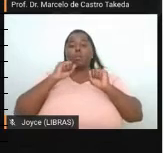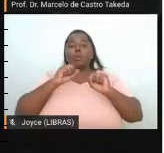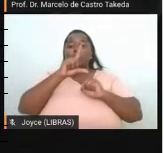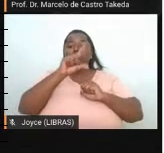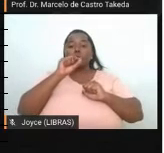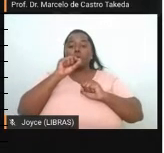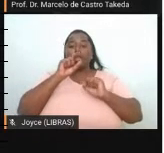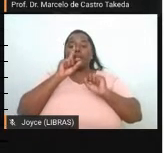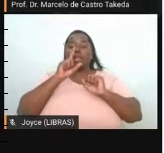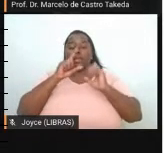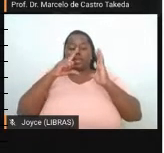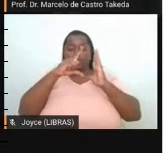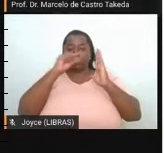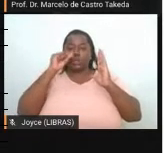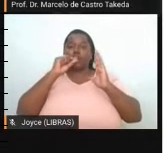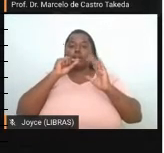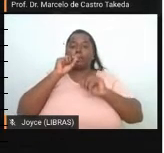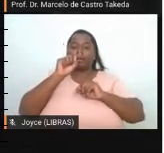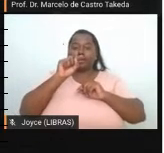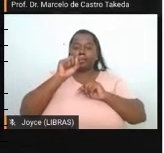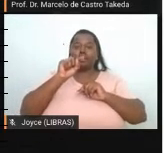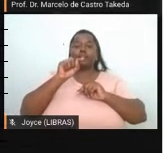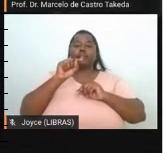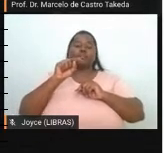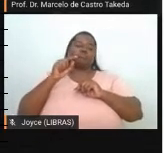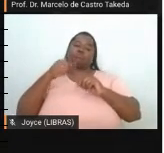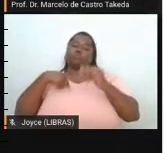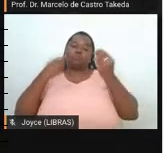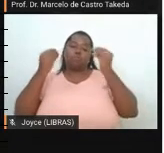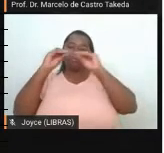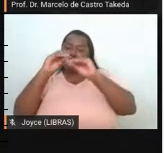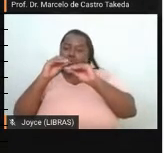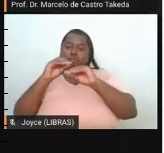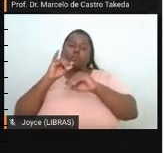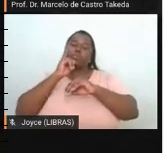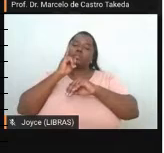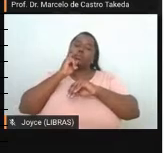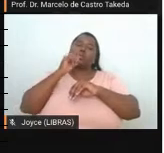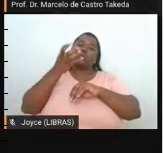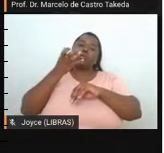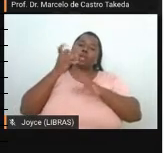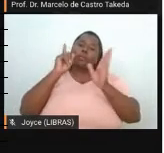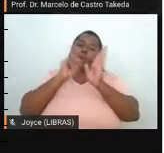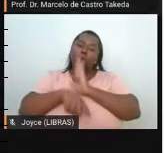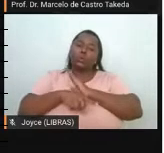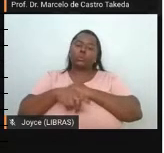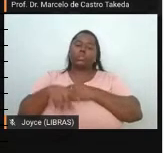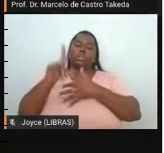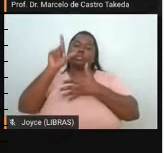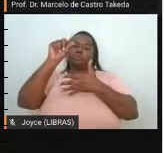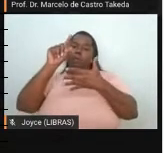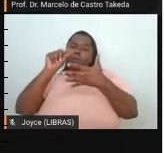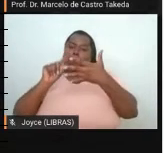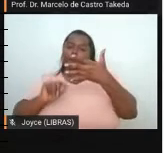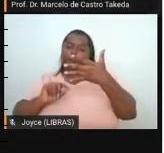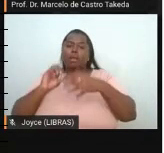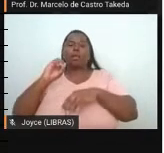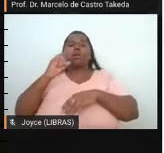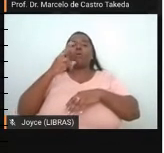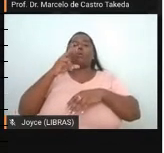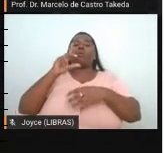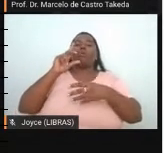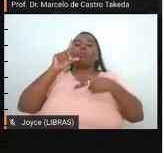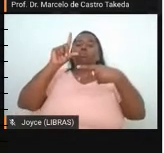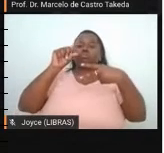nova questão e vou fazer a opção pela questão que eu quiser. Múltipla escolha, verdadeira ou falsa associação, não aparece aqui, mas